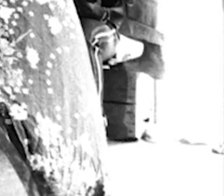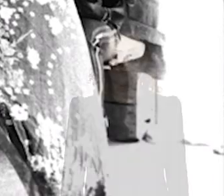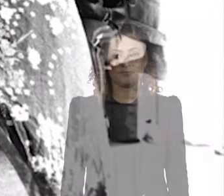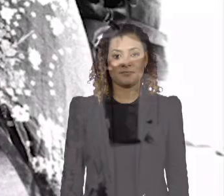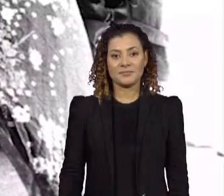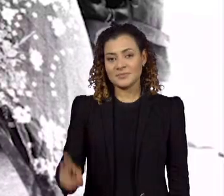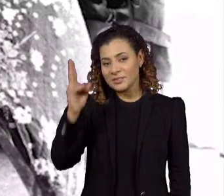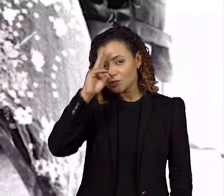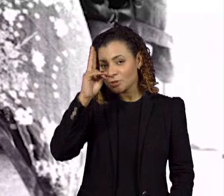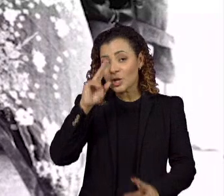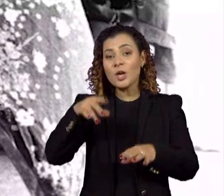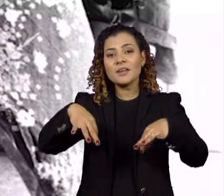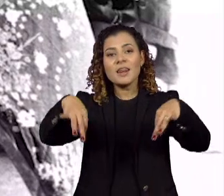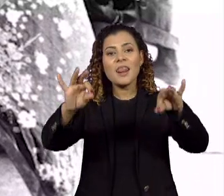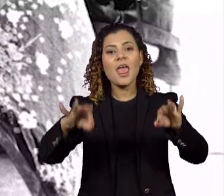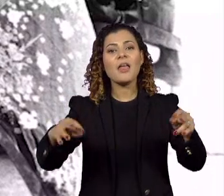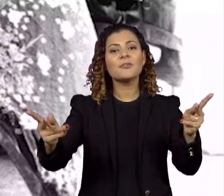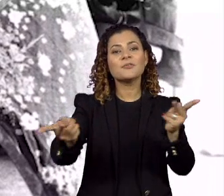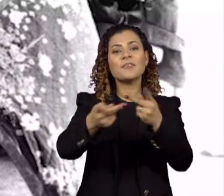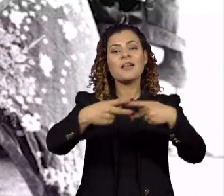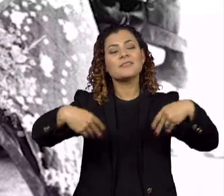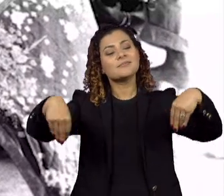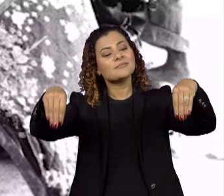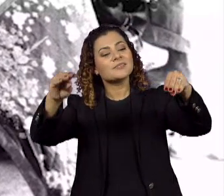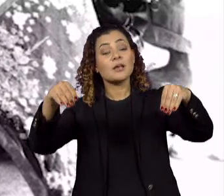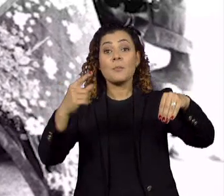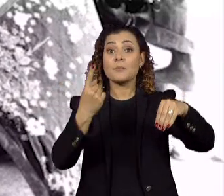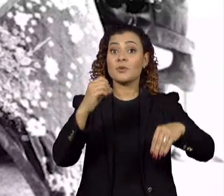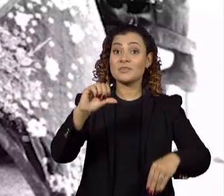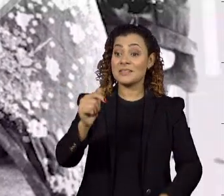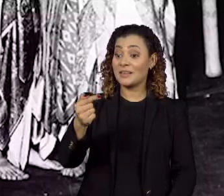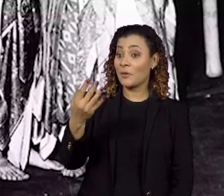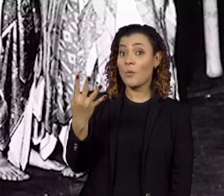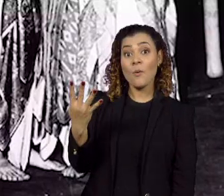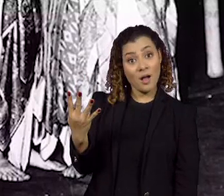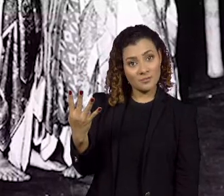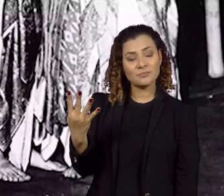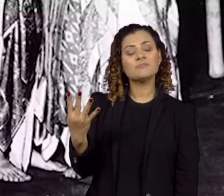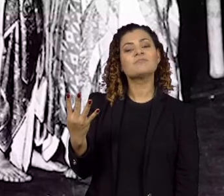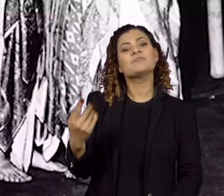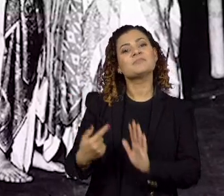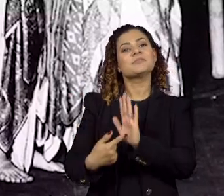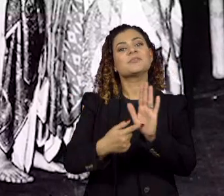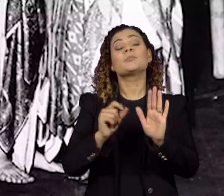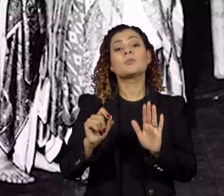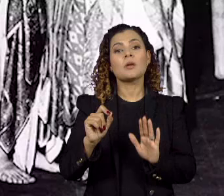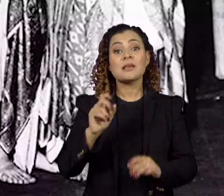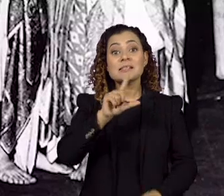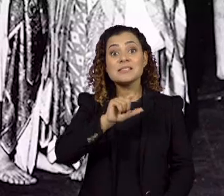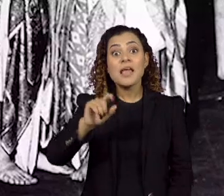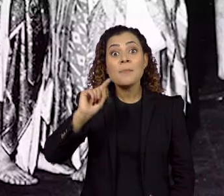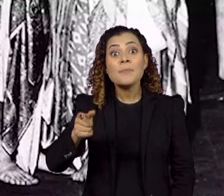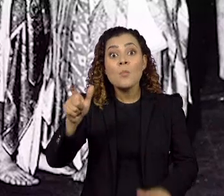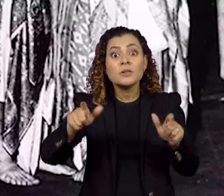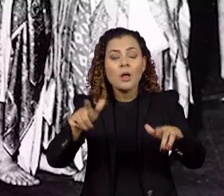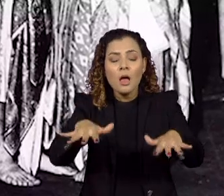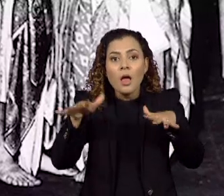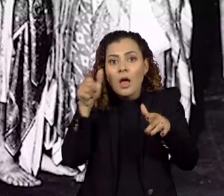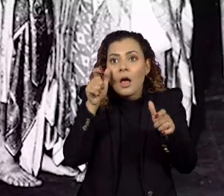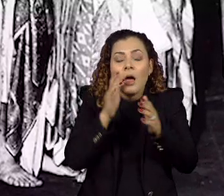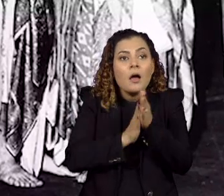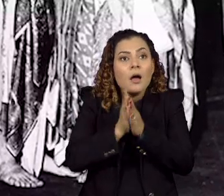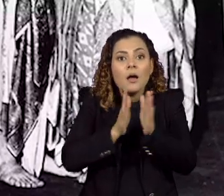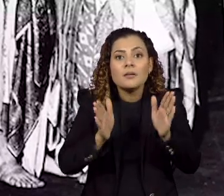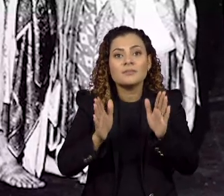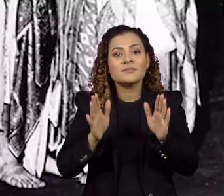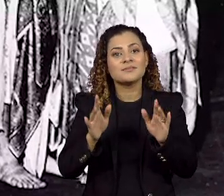Histórias de Lenços e Ventos, em 1974, foi visto por mais de 100 mil espectadores. E com